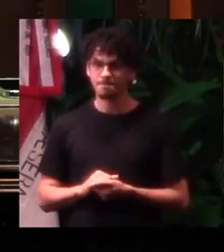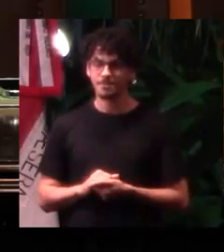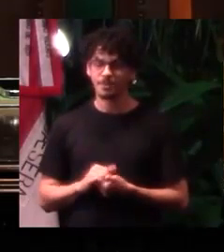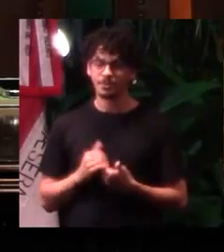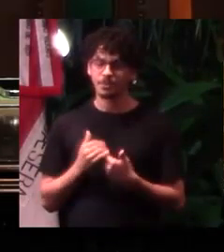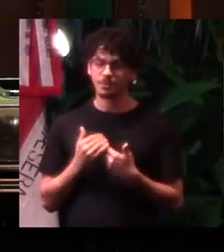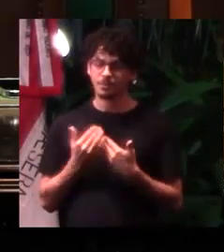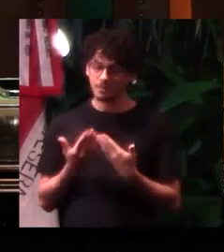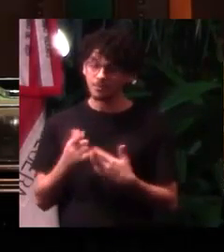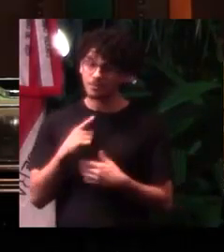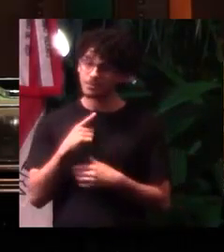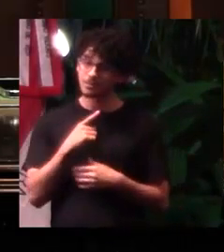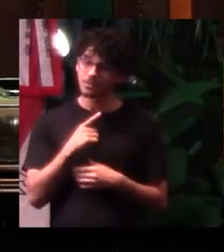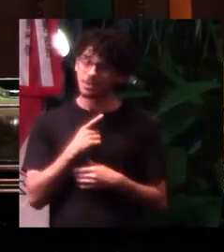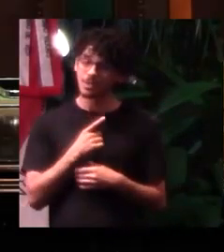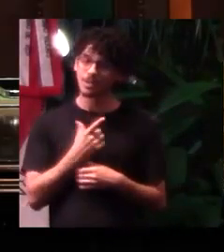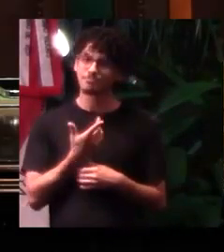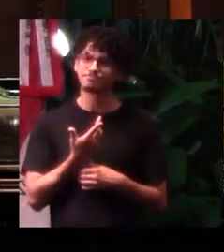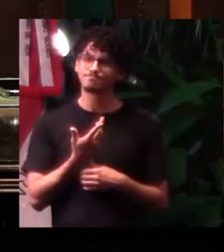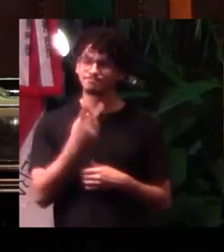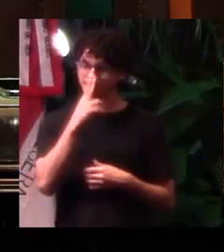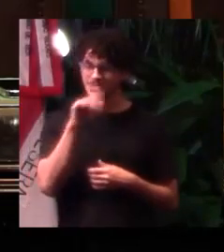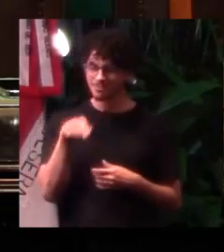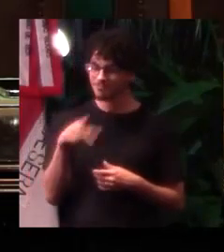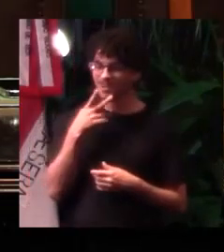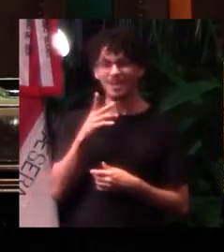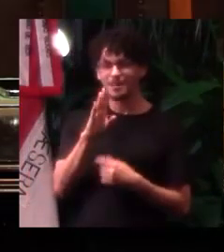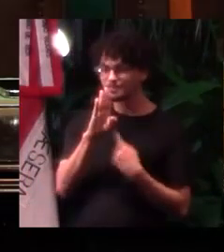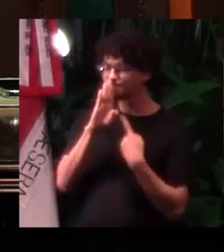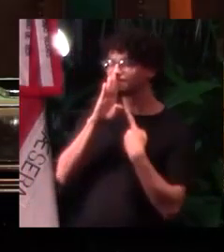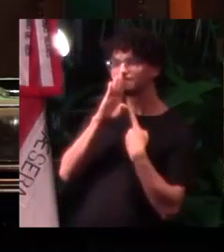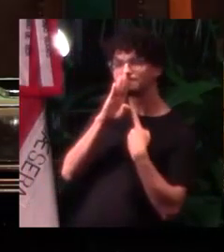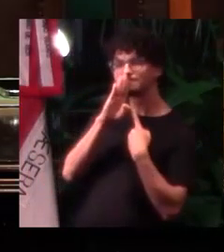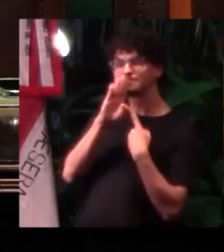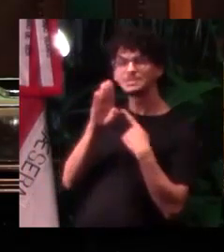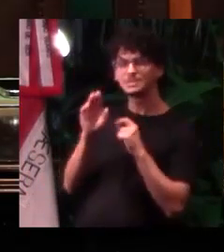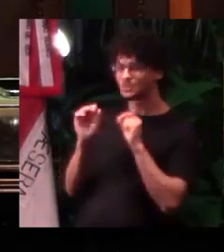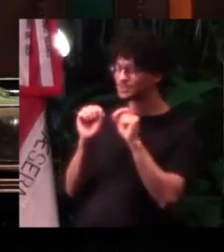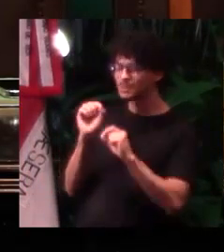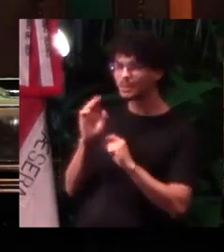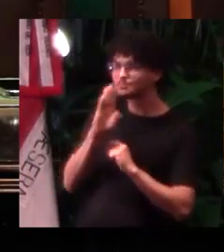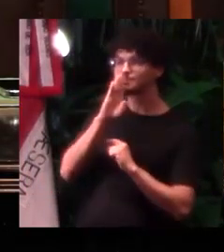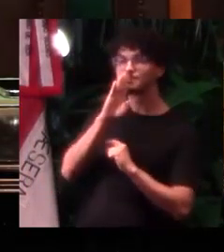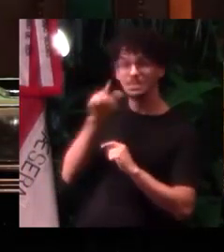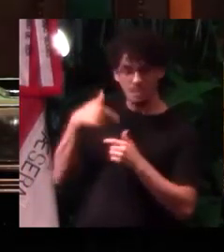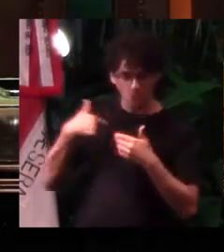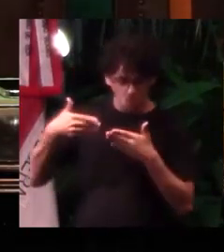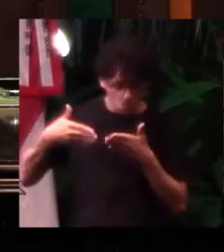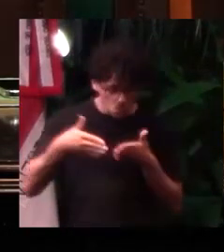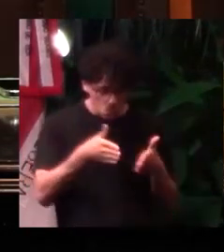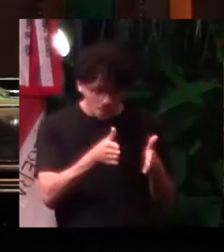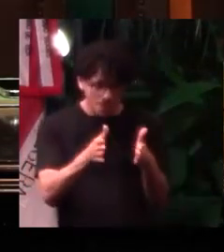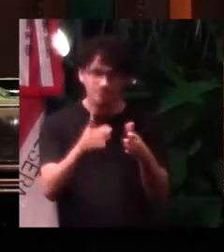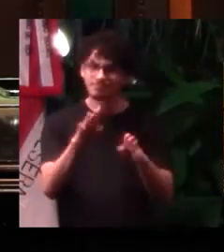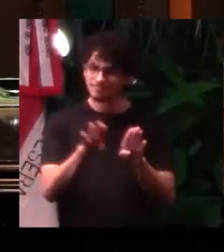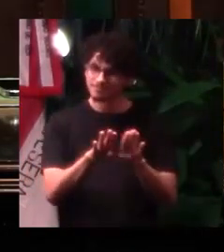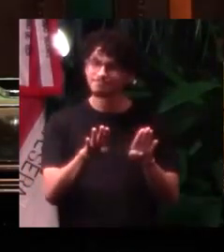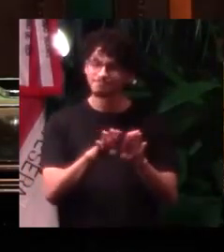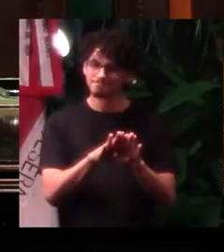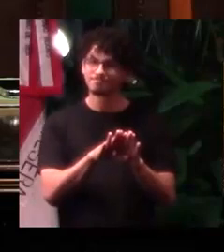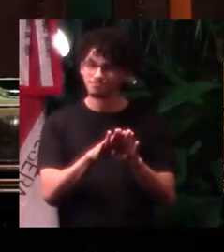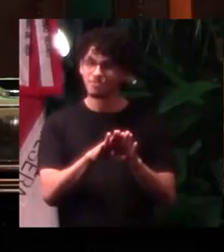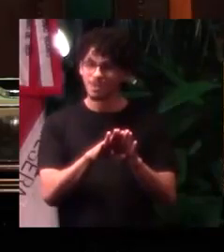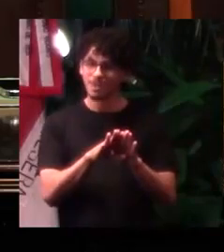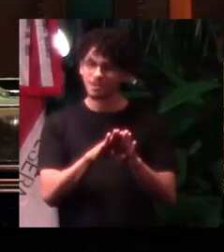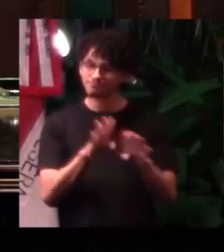E aí tem a presença desses silêncios, né, você vê, o pai não fala nada e o rio está ali como uma presença também, né,